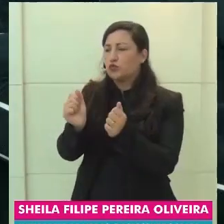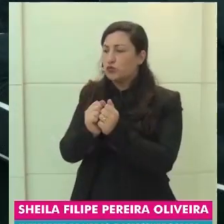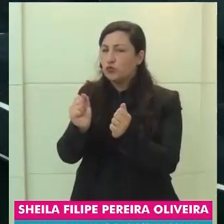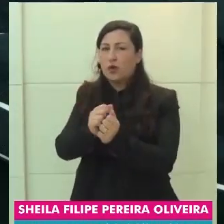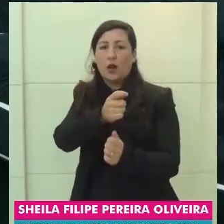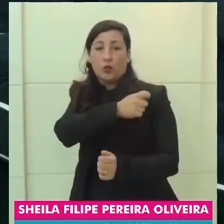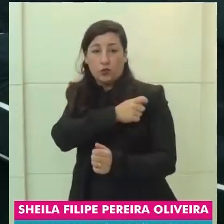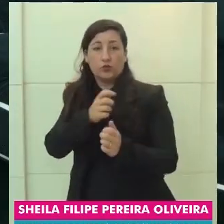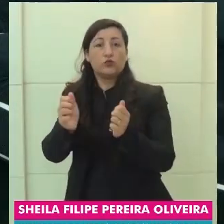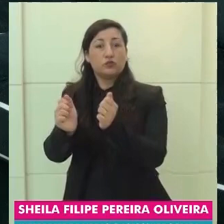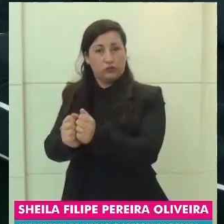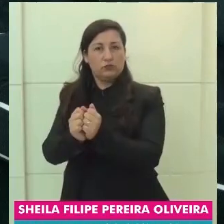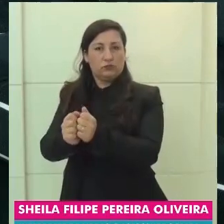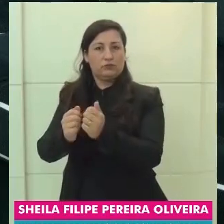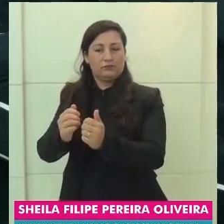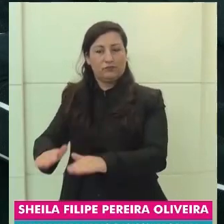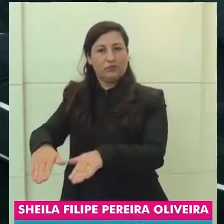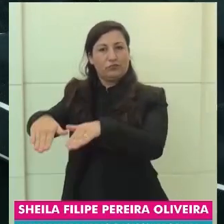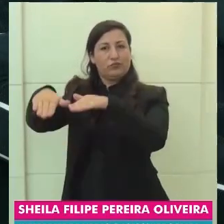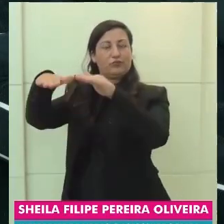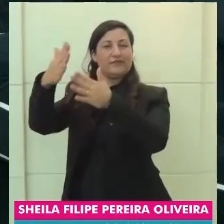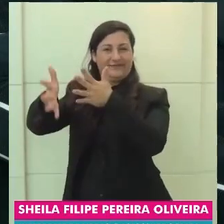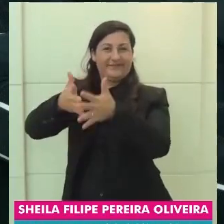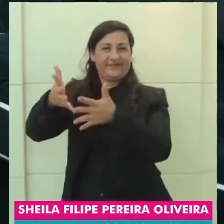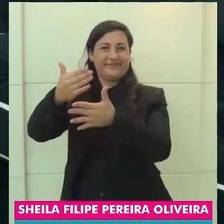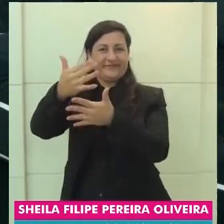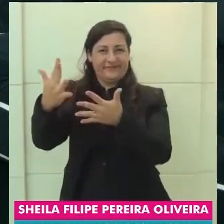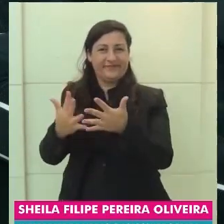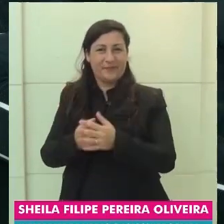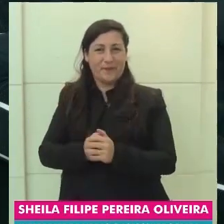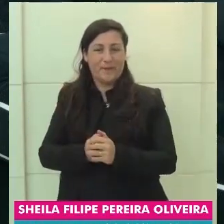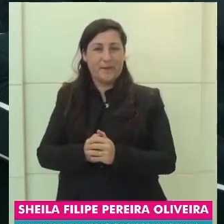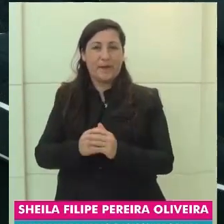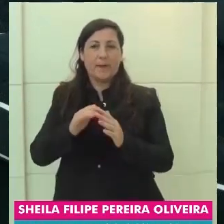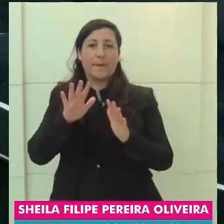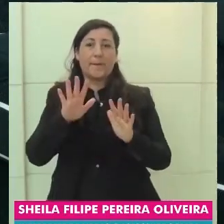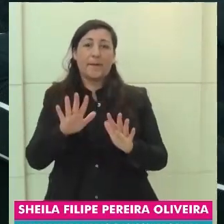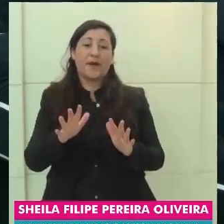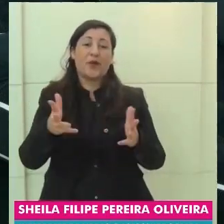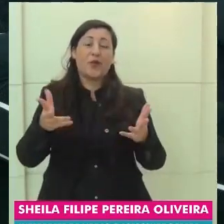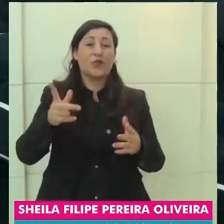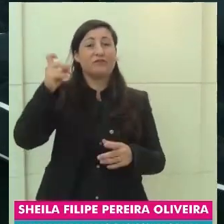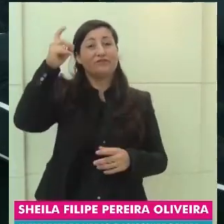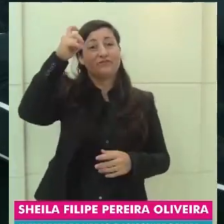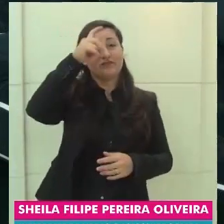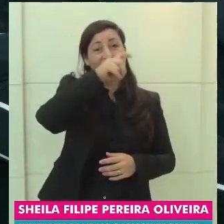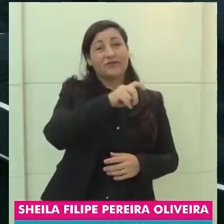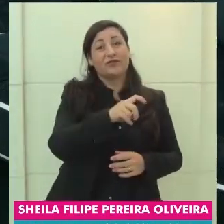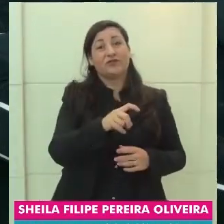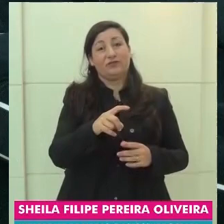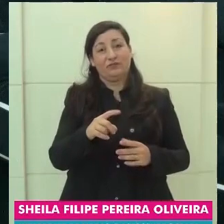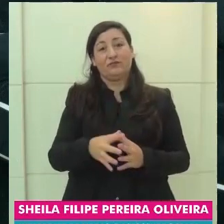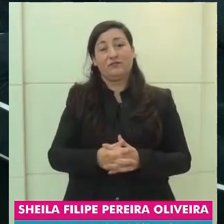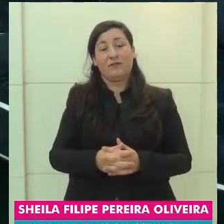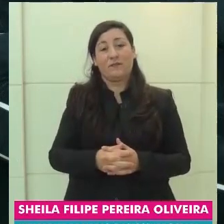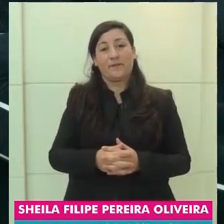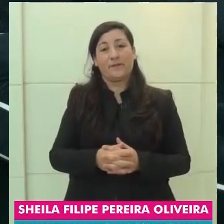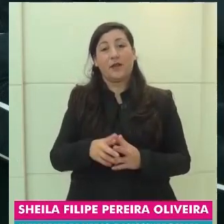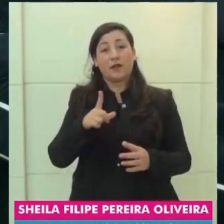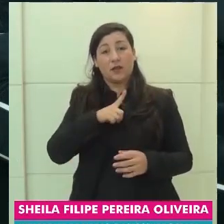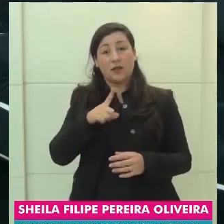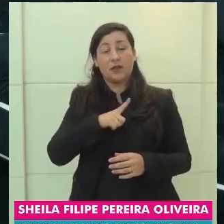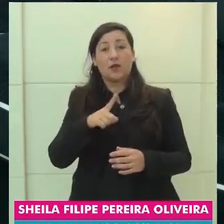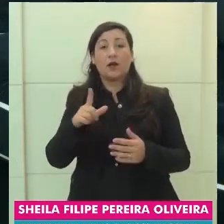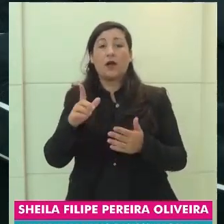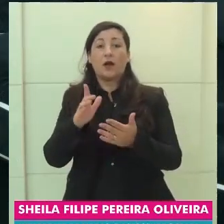parte deles, no caso. Então, hoje é muito difícil um aluno de ensino regular que já não está falando, sabe? Em Libras, no